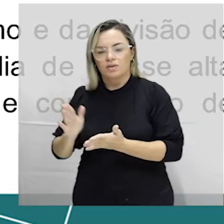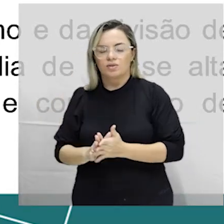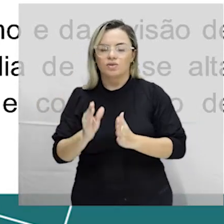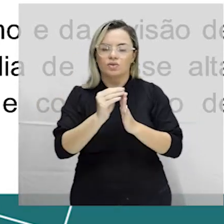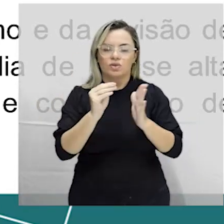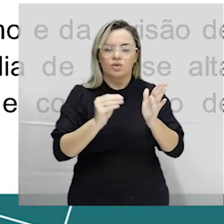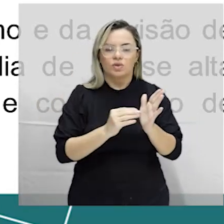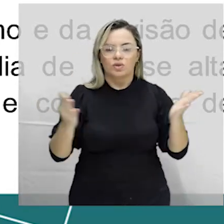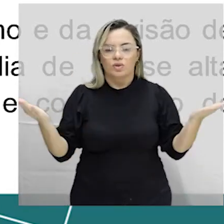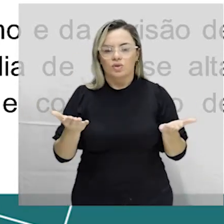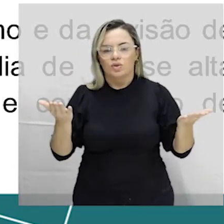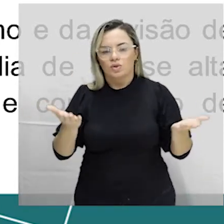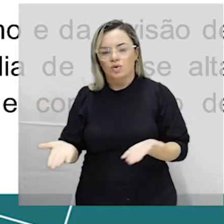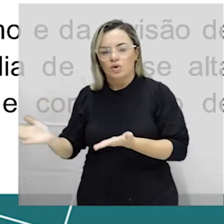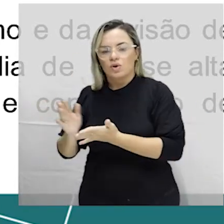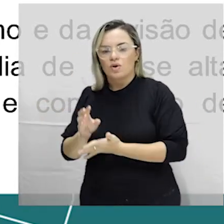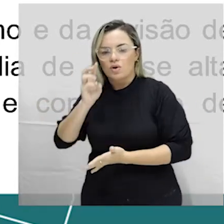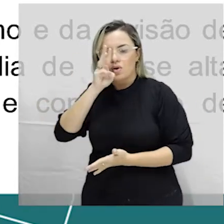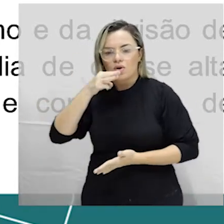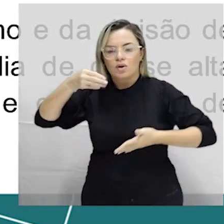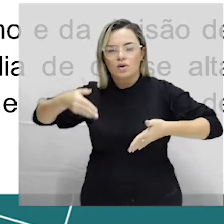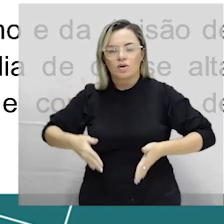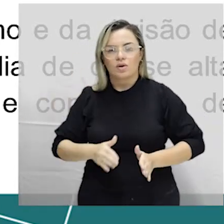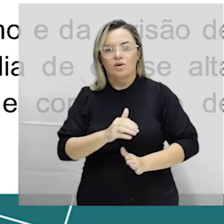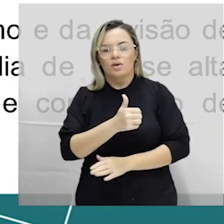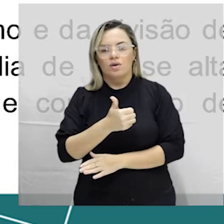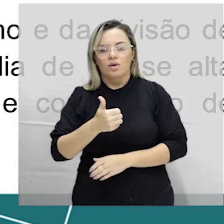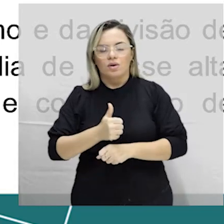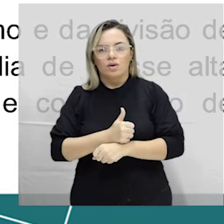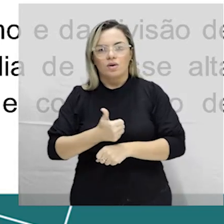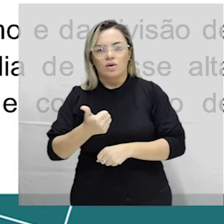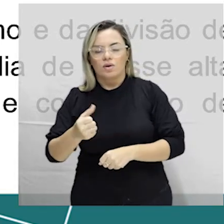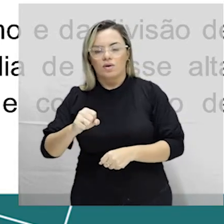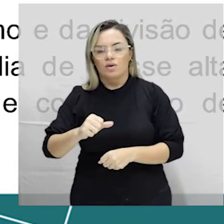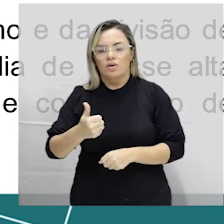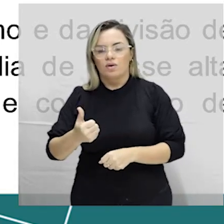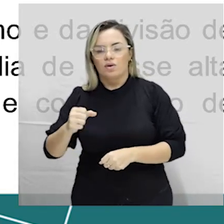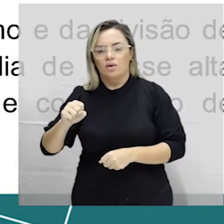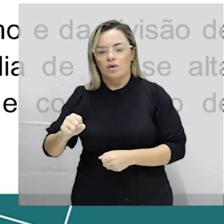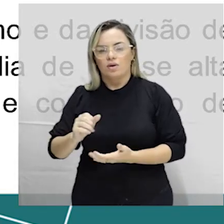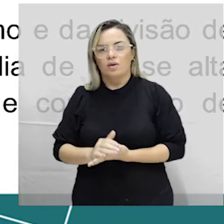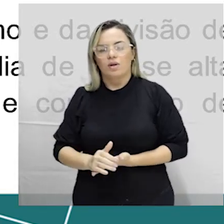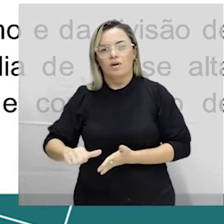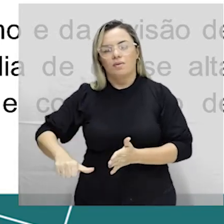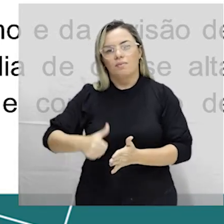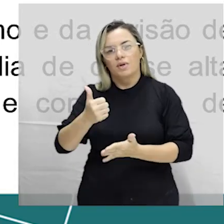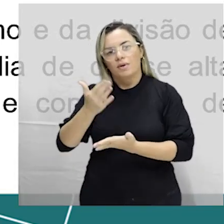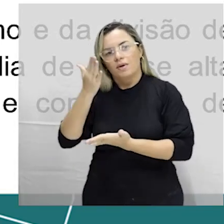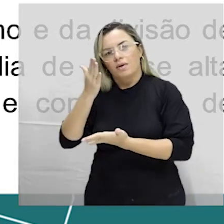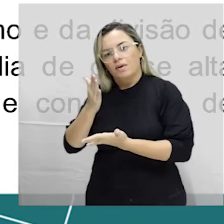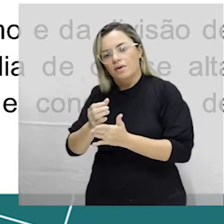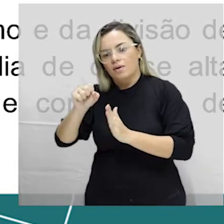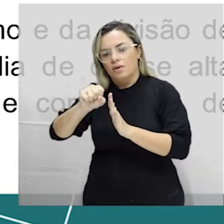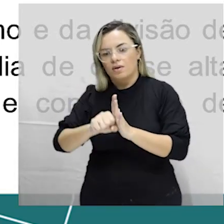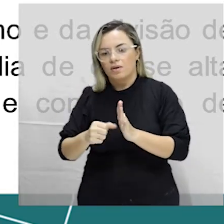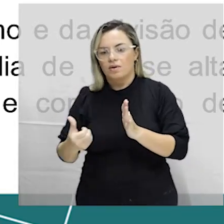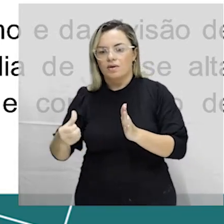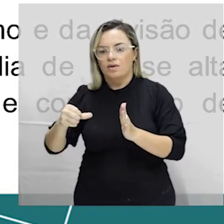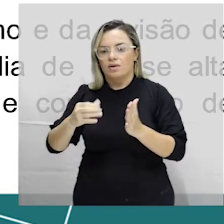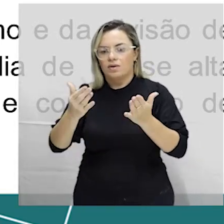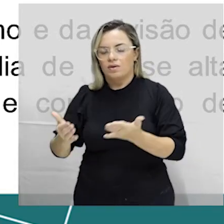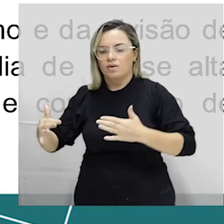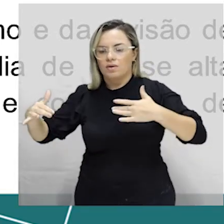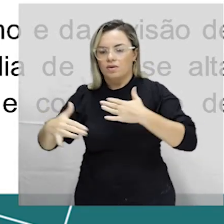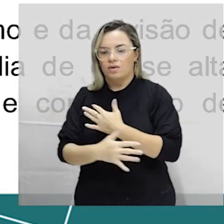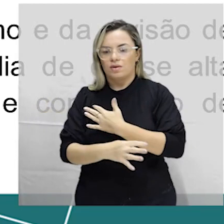Karl Marx nasceu no ano de 1818, na primeira metade do século XIX, numa cidade chamada Trèveris,